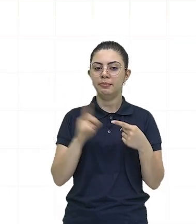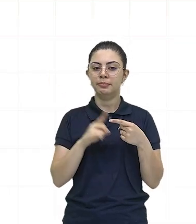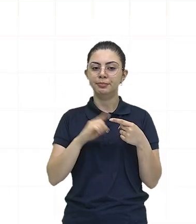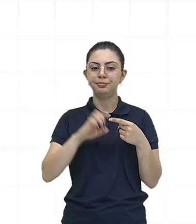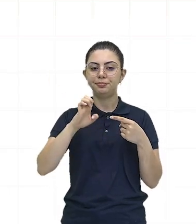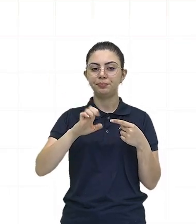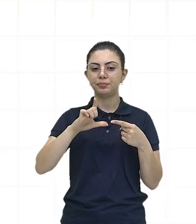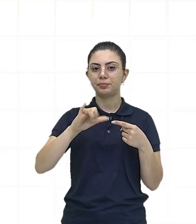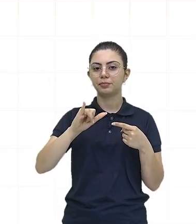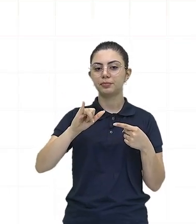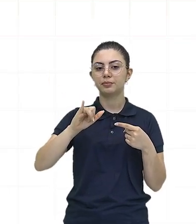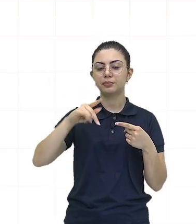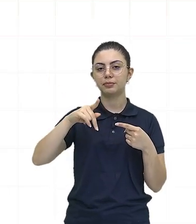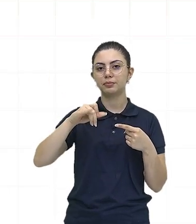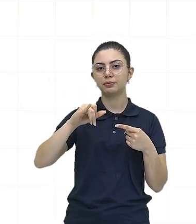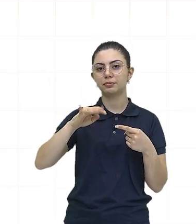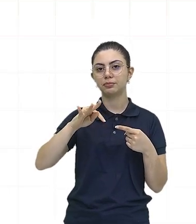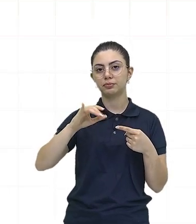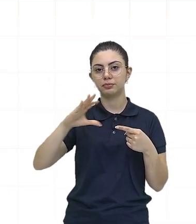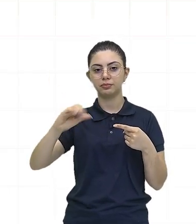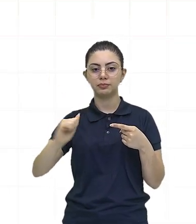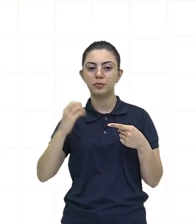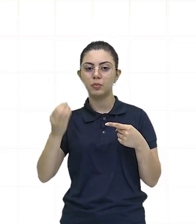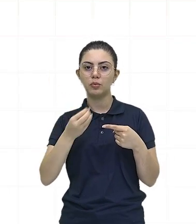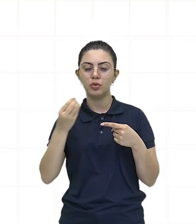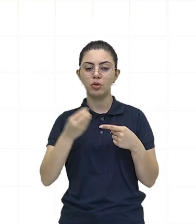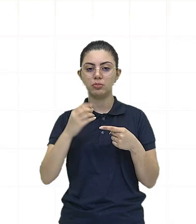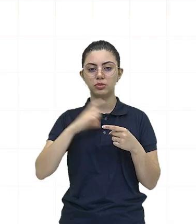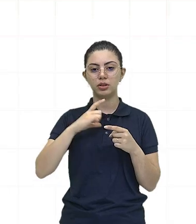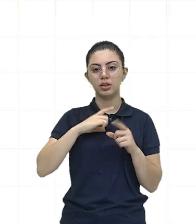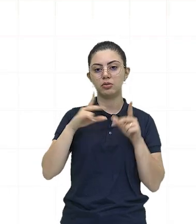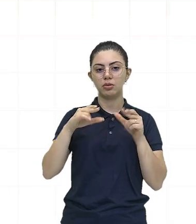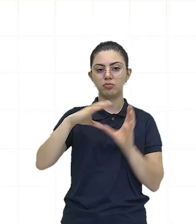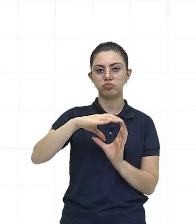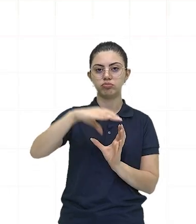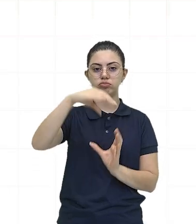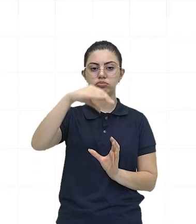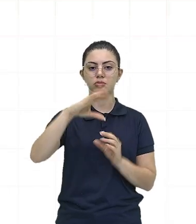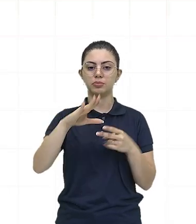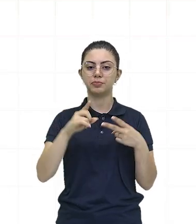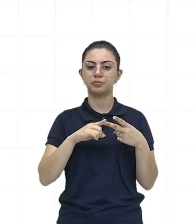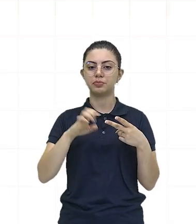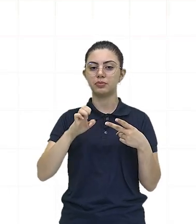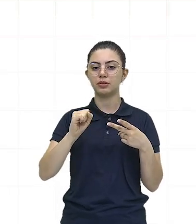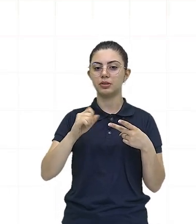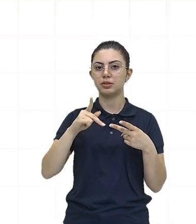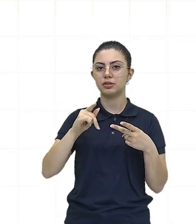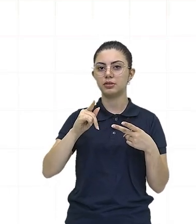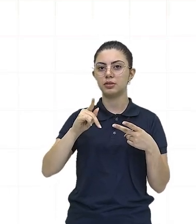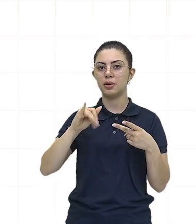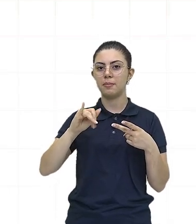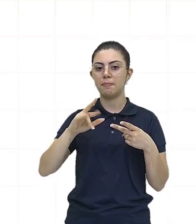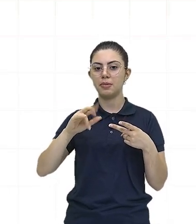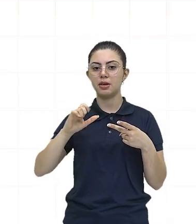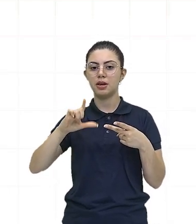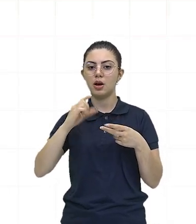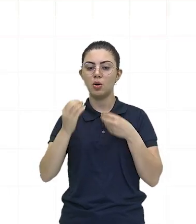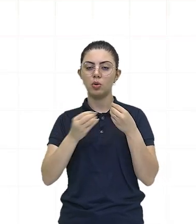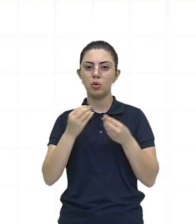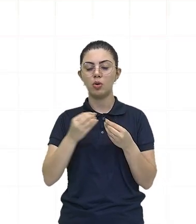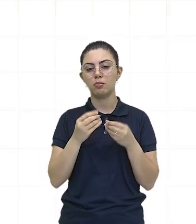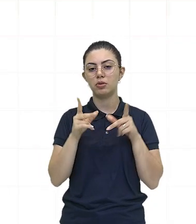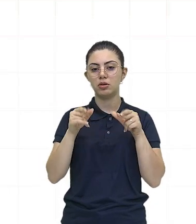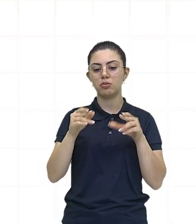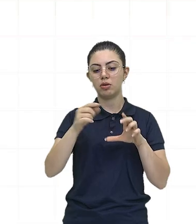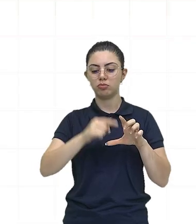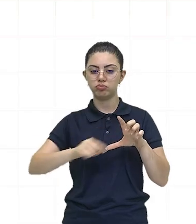elípticas, né, onde ela tem um formato mais oval, a galáxia espiral, que ela tem esse formato de um disco achatado, e aí ela vai